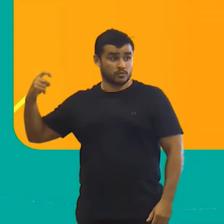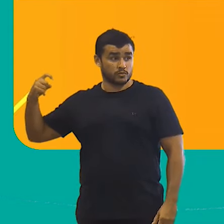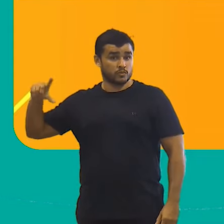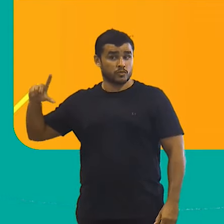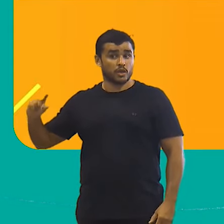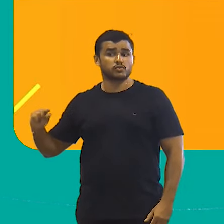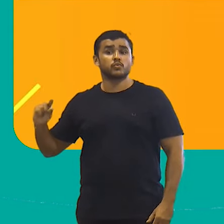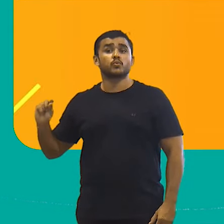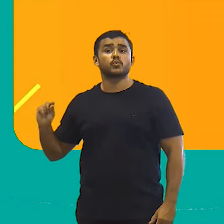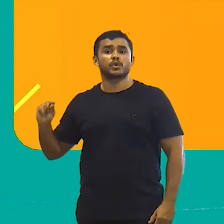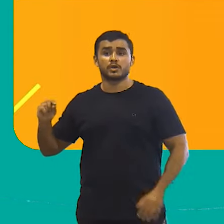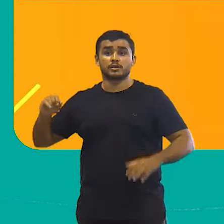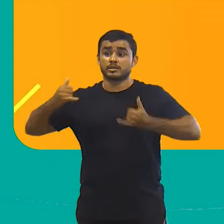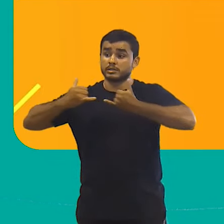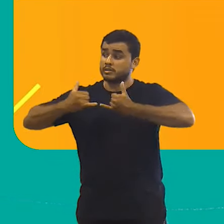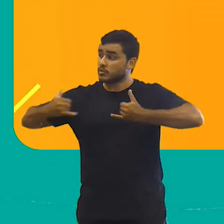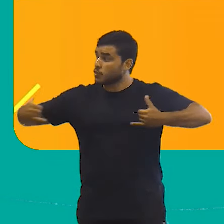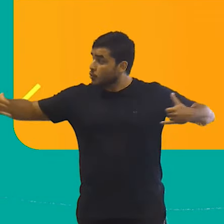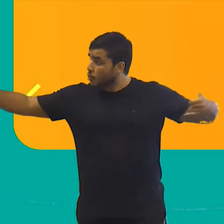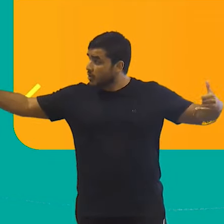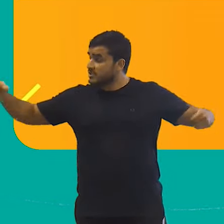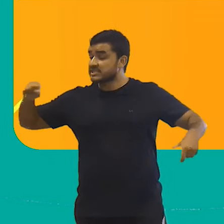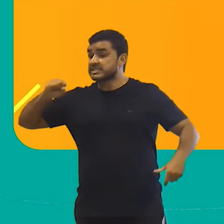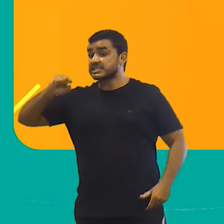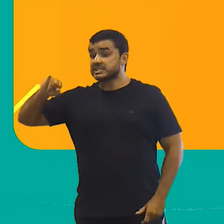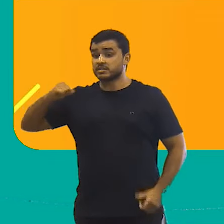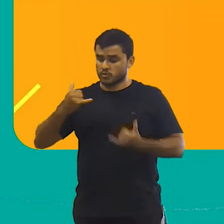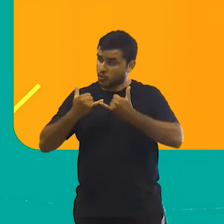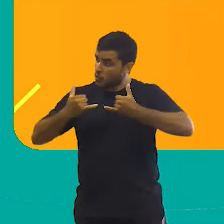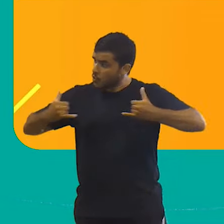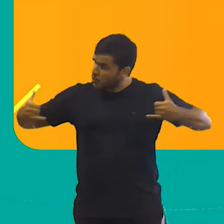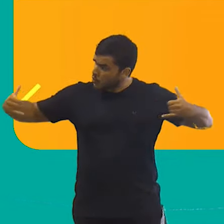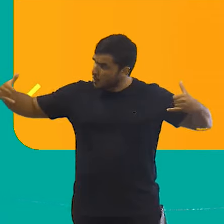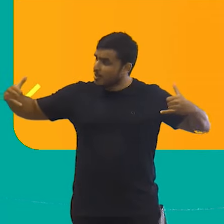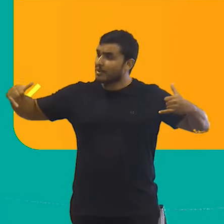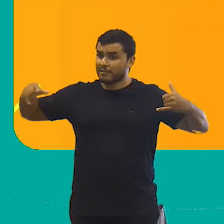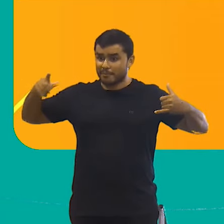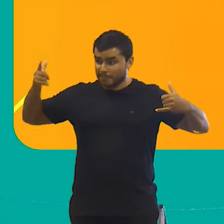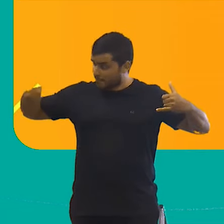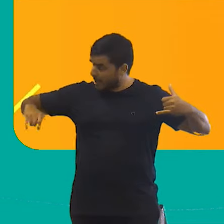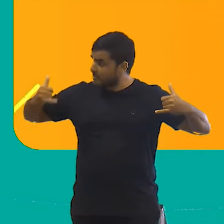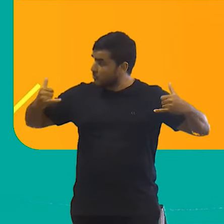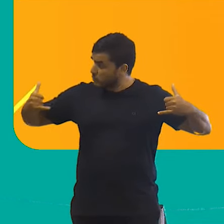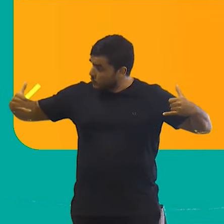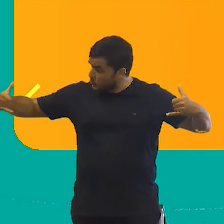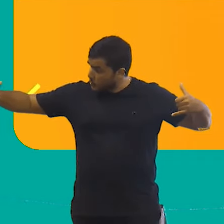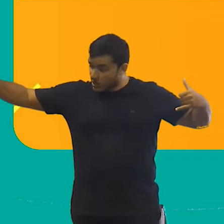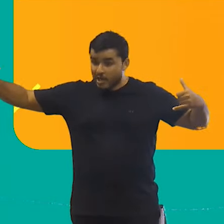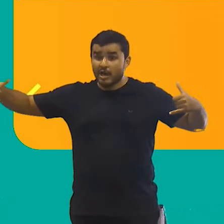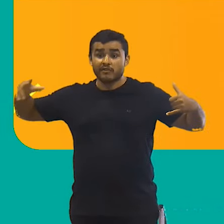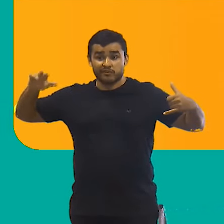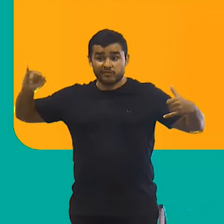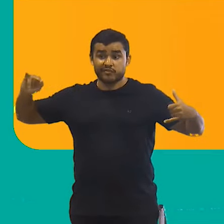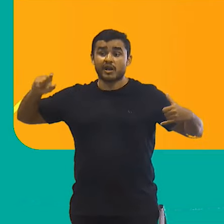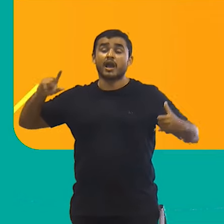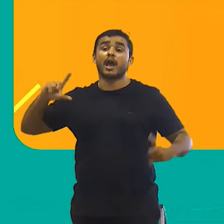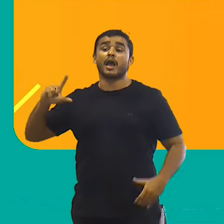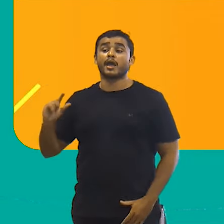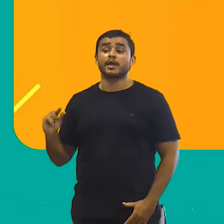mano. Vamos ver. Na tirinha de Maurício de Souza, os personagens Cebolinha e